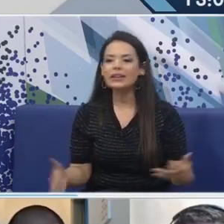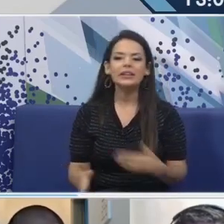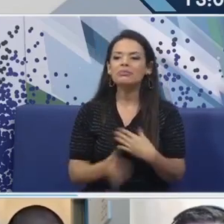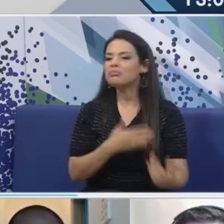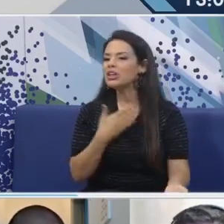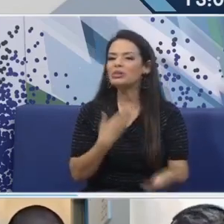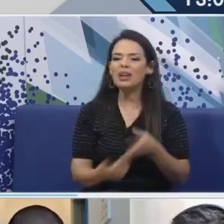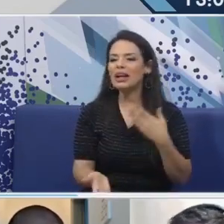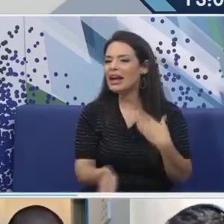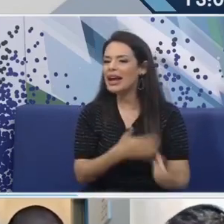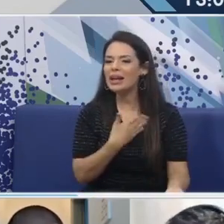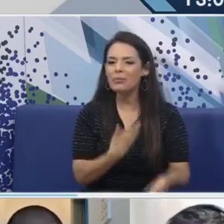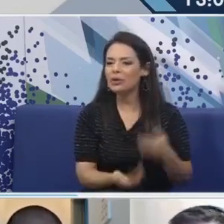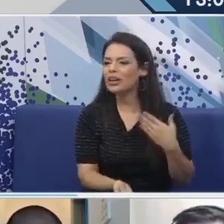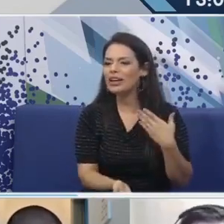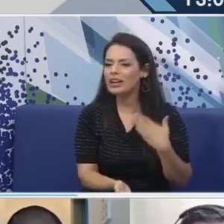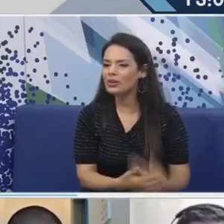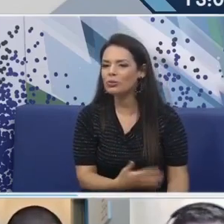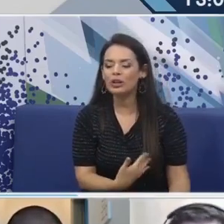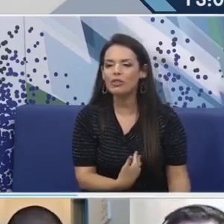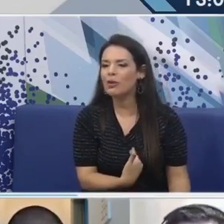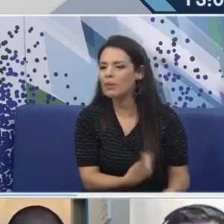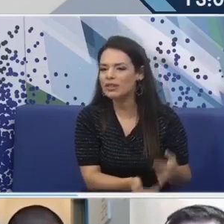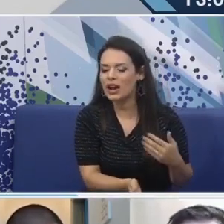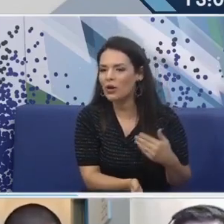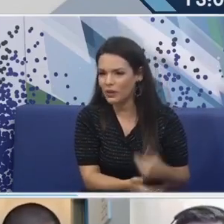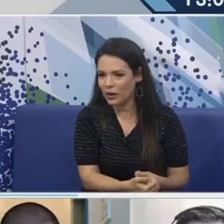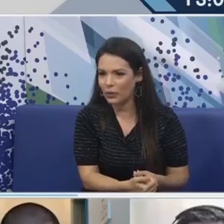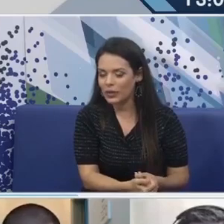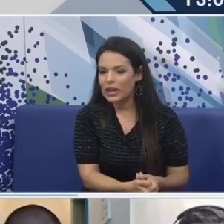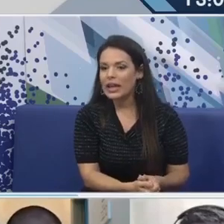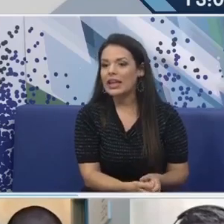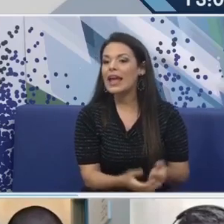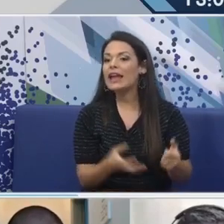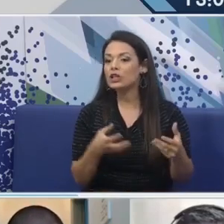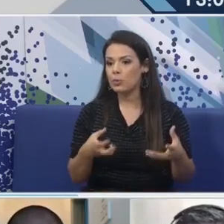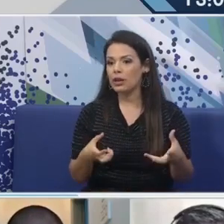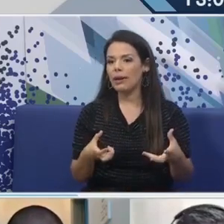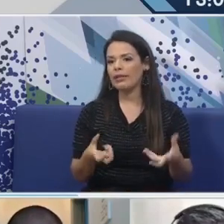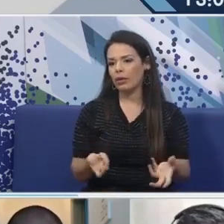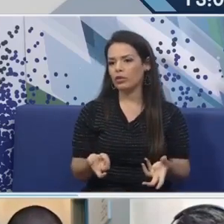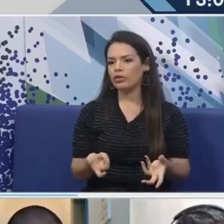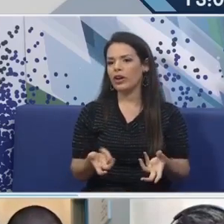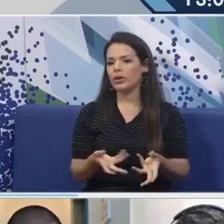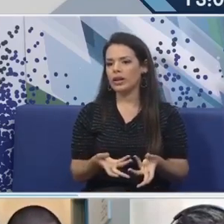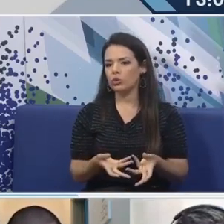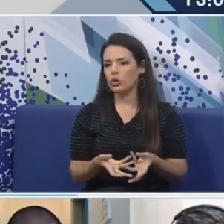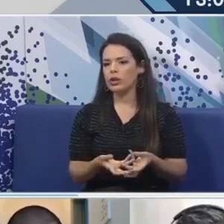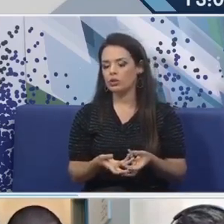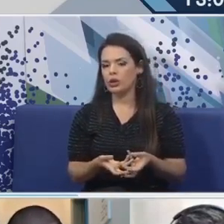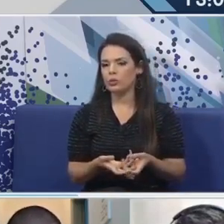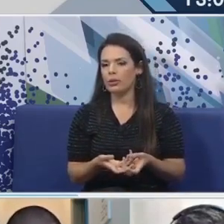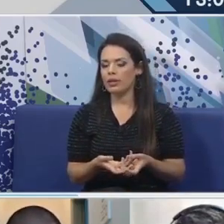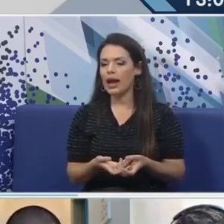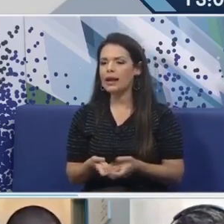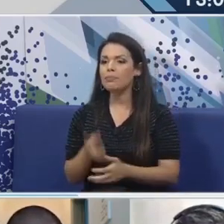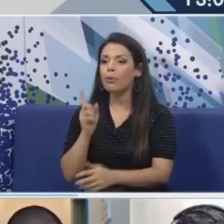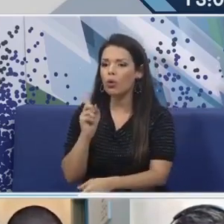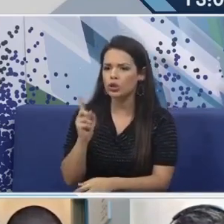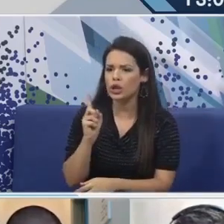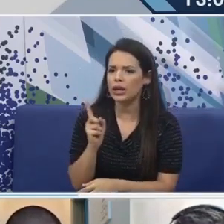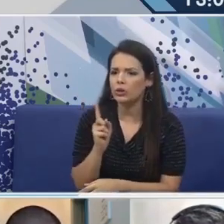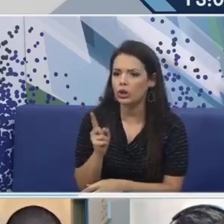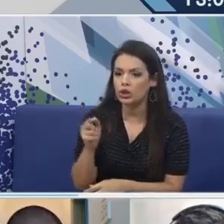marca e não tá nem aí porque vão pensar ou não. E ele experimenta, quando eu falo que ele usou isso para experimentar,